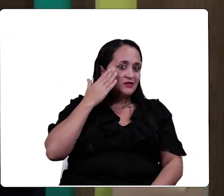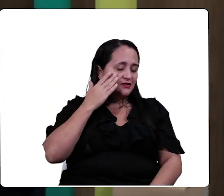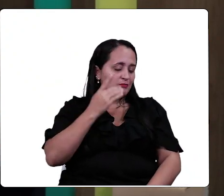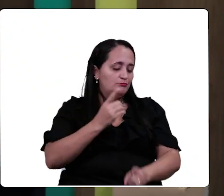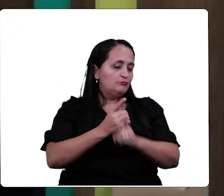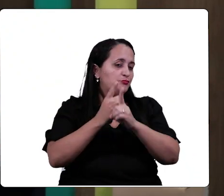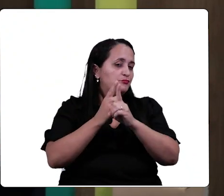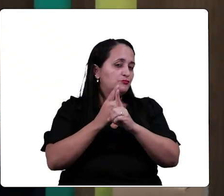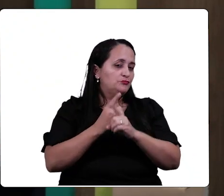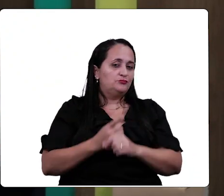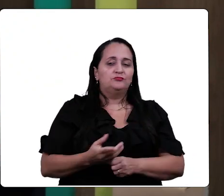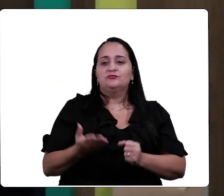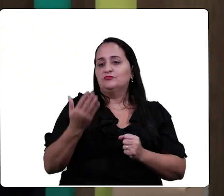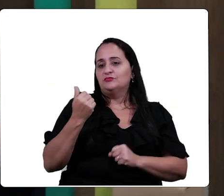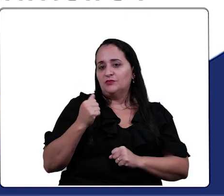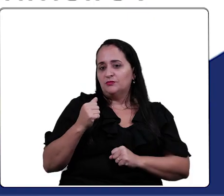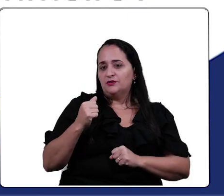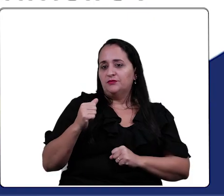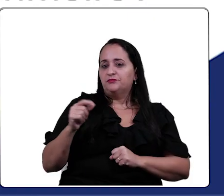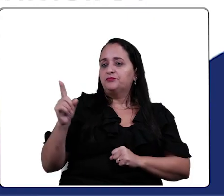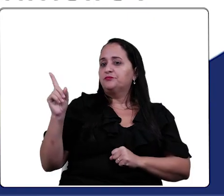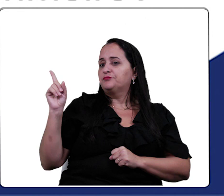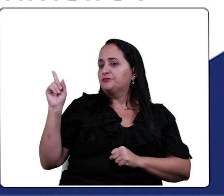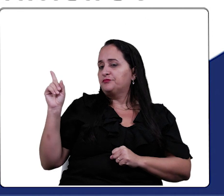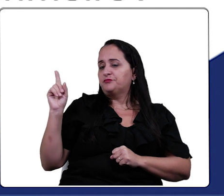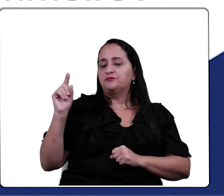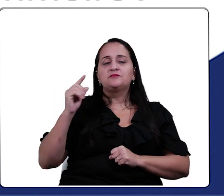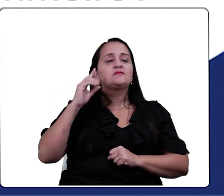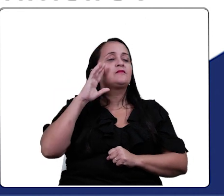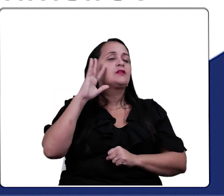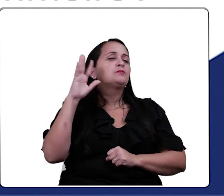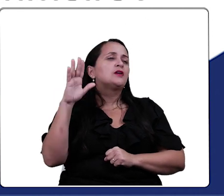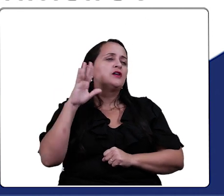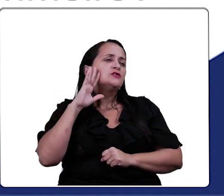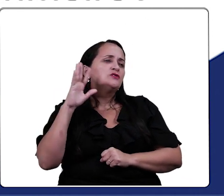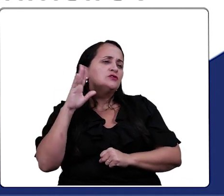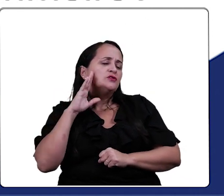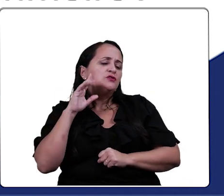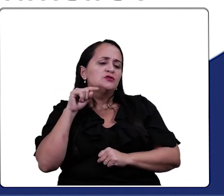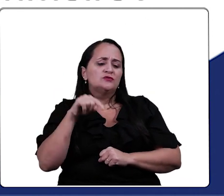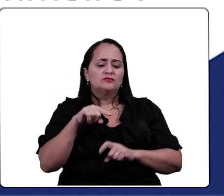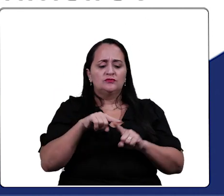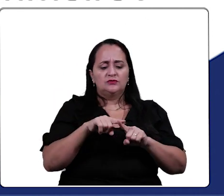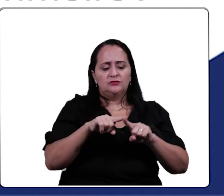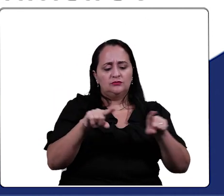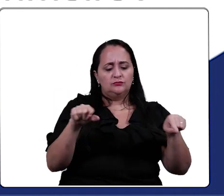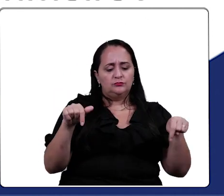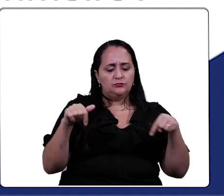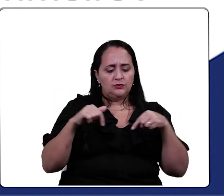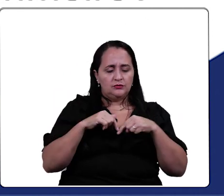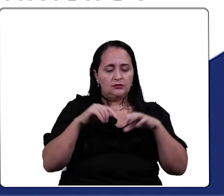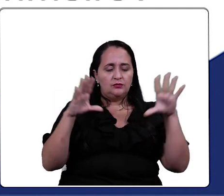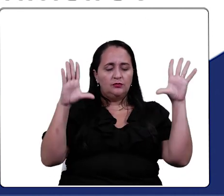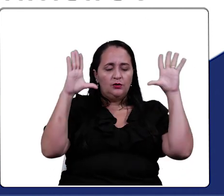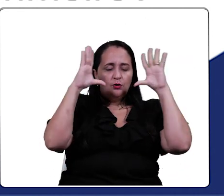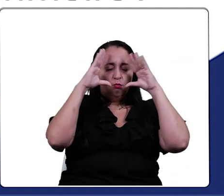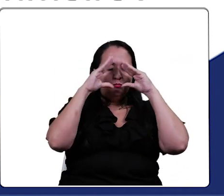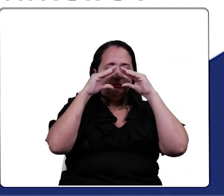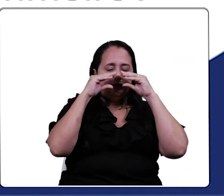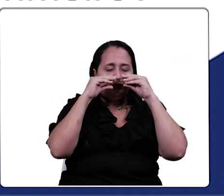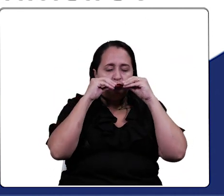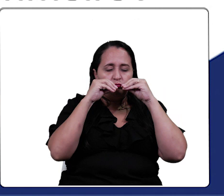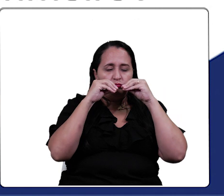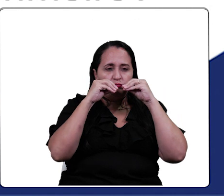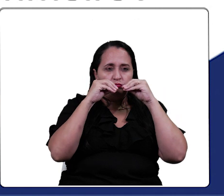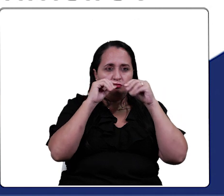bem, vou trazer para vocês, hein? Imagine que você está em uma sala escura. Nela há um fósforo,